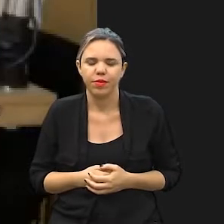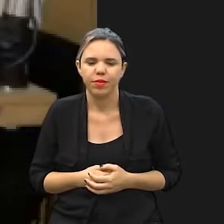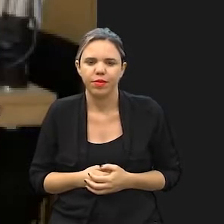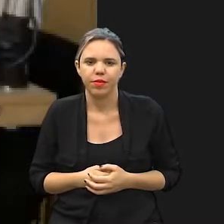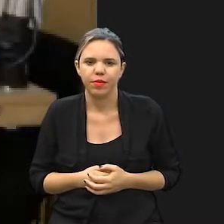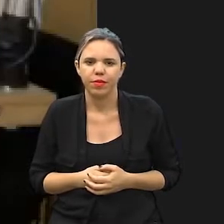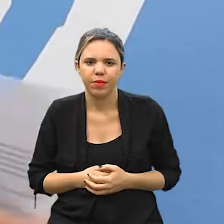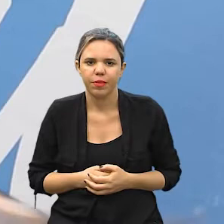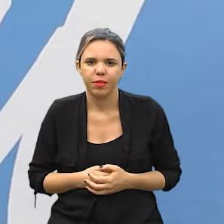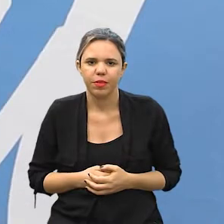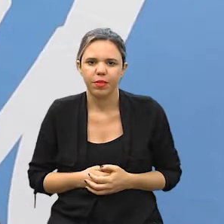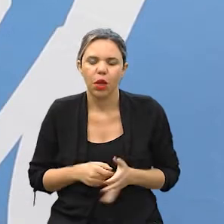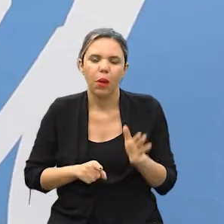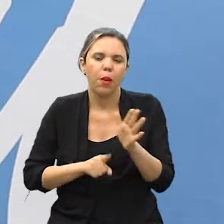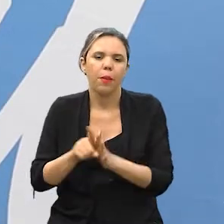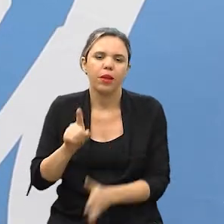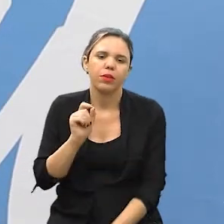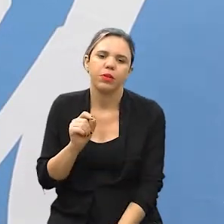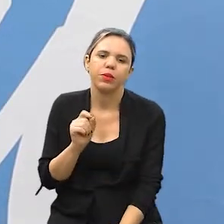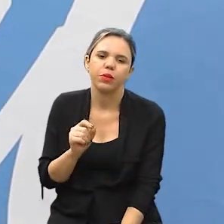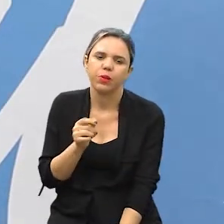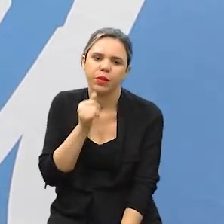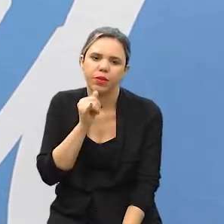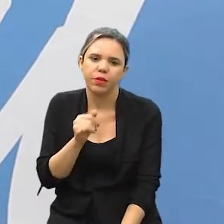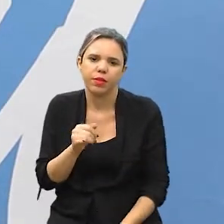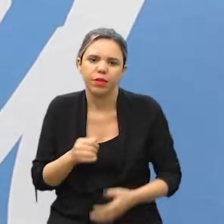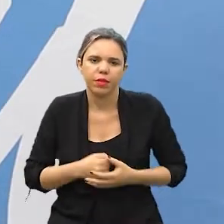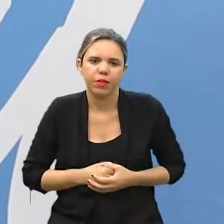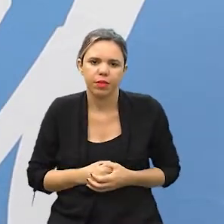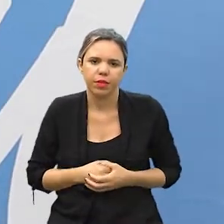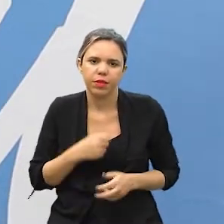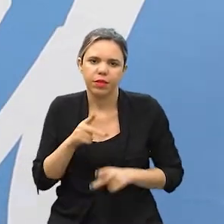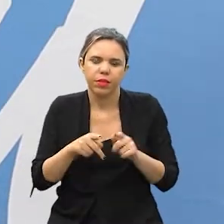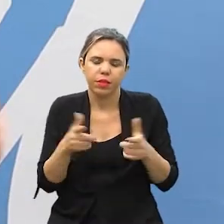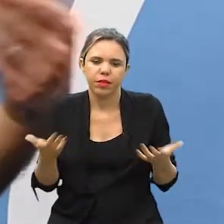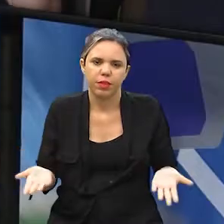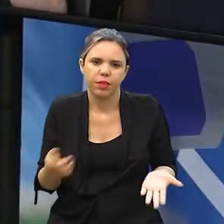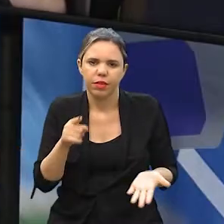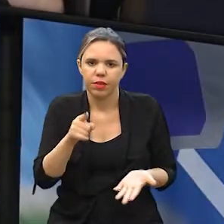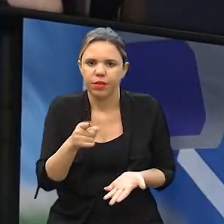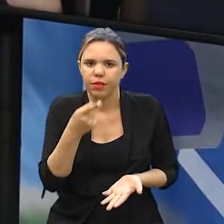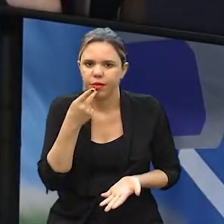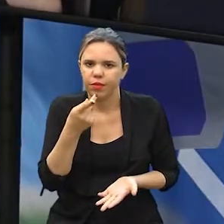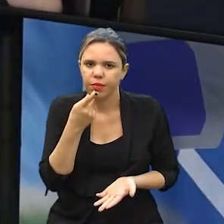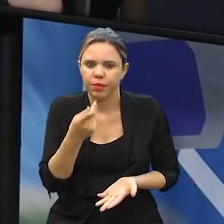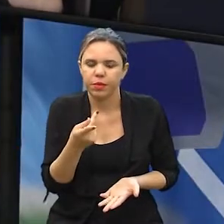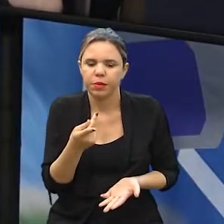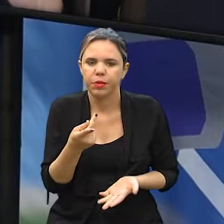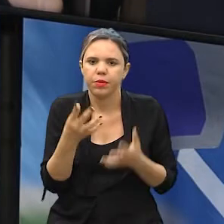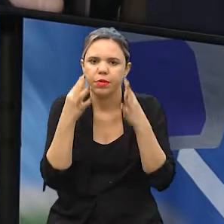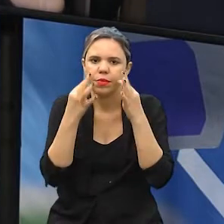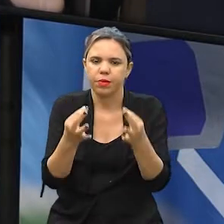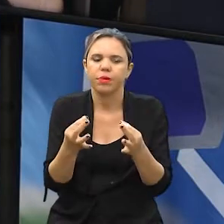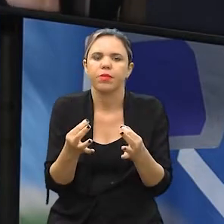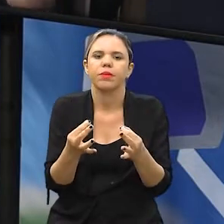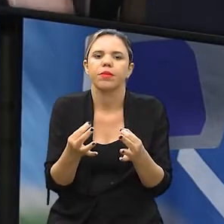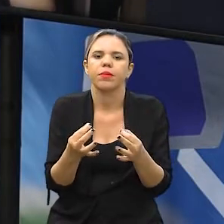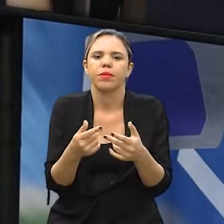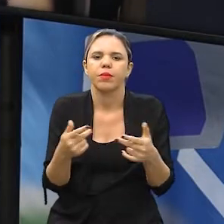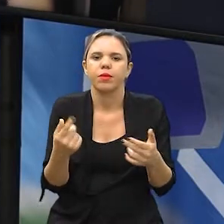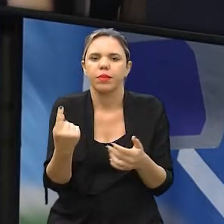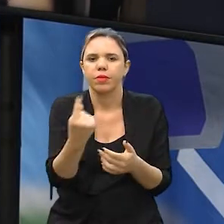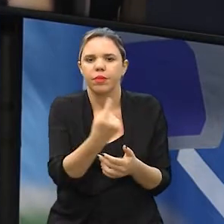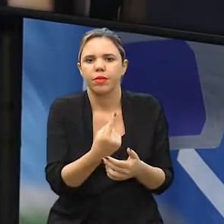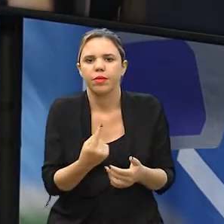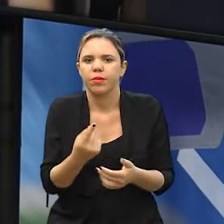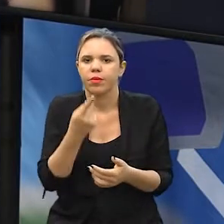Kleber, eu ia perguntar também em relação ao público, né? Você diz que dá bastante atenção para isso, para ver se cada